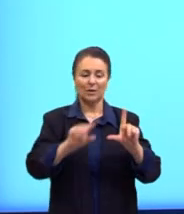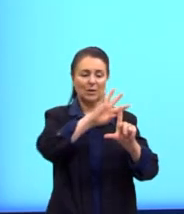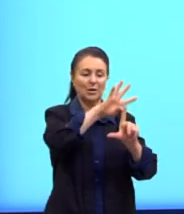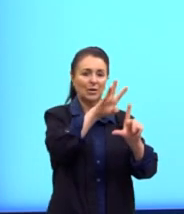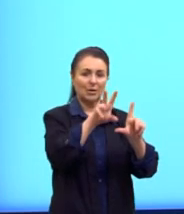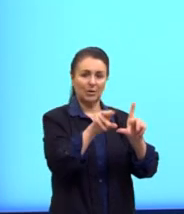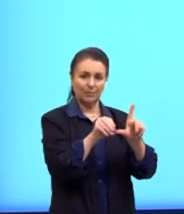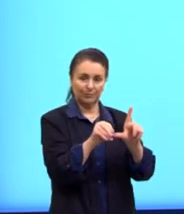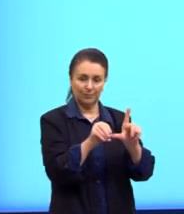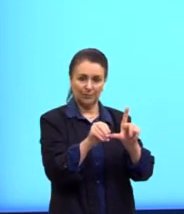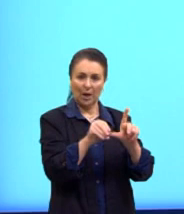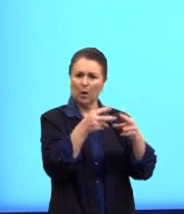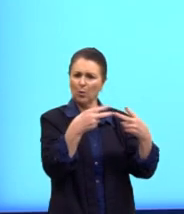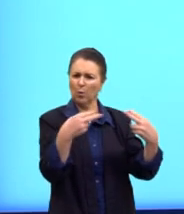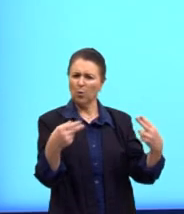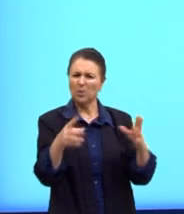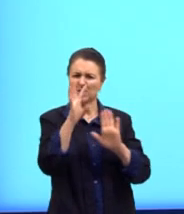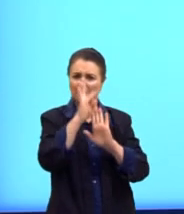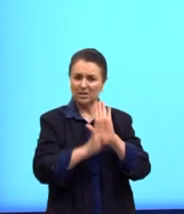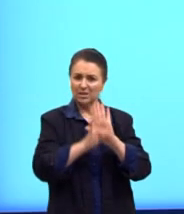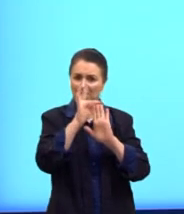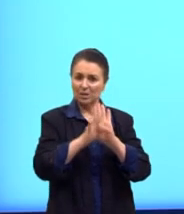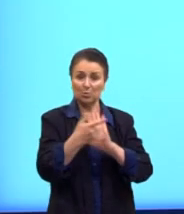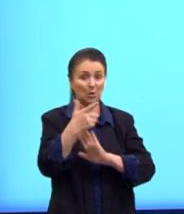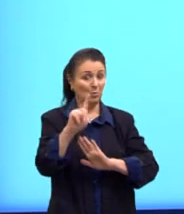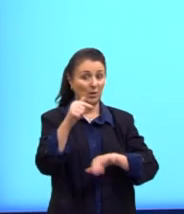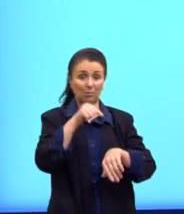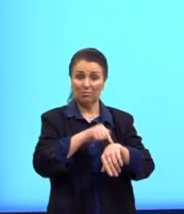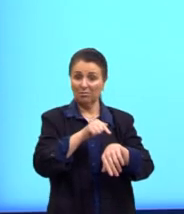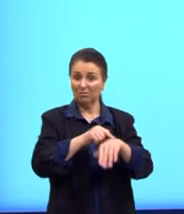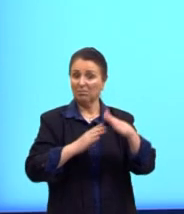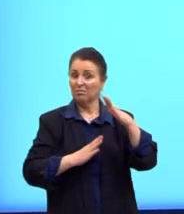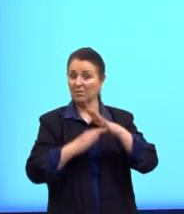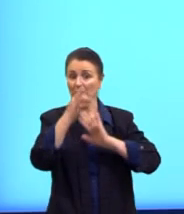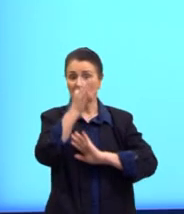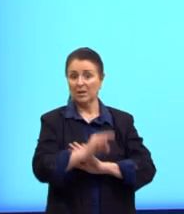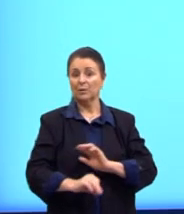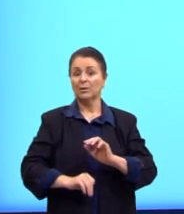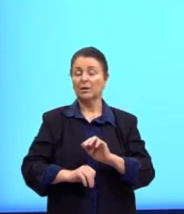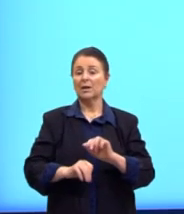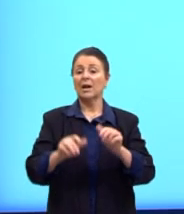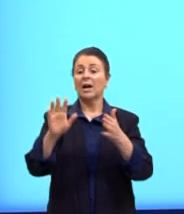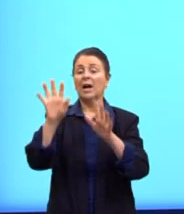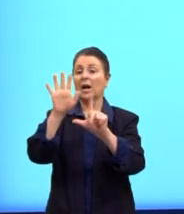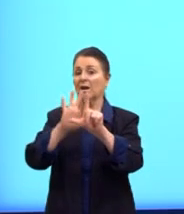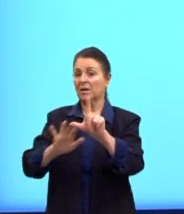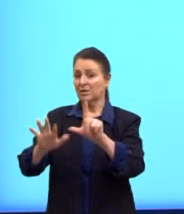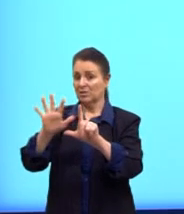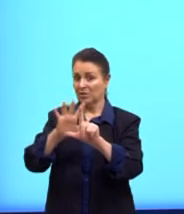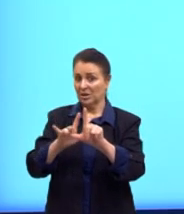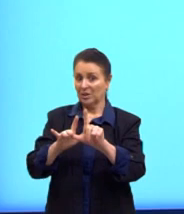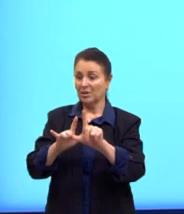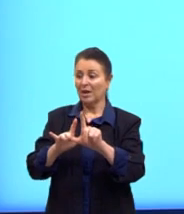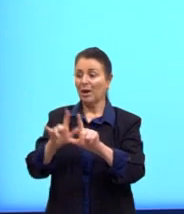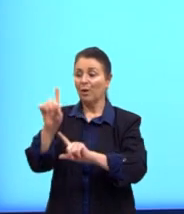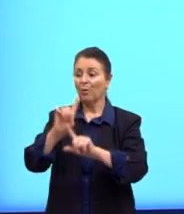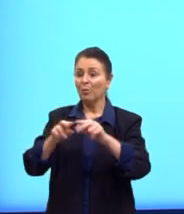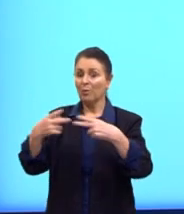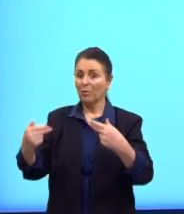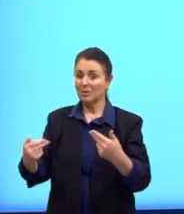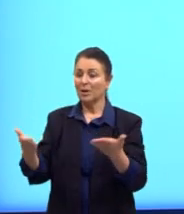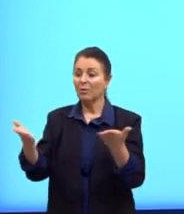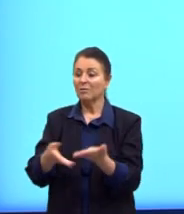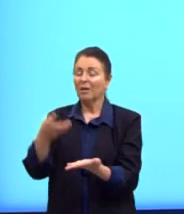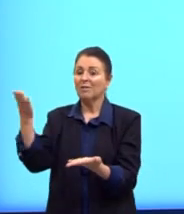associado a Fatos e textos atemporais a imagem Aliás a charge demonstra um fato da atualidade